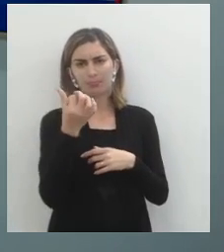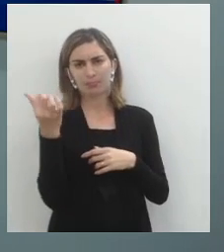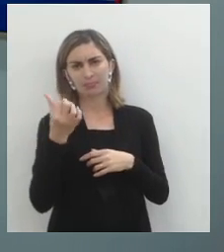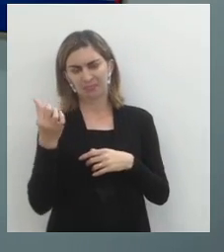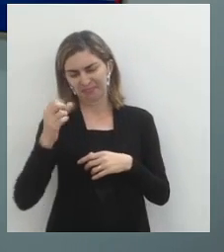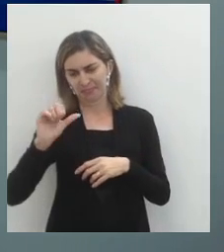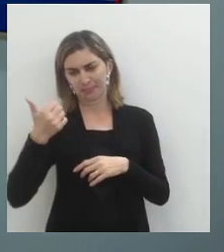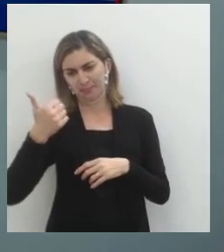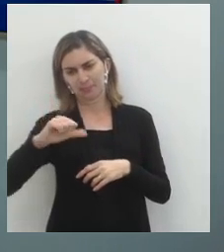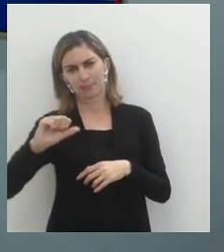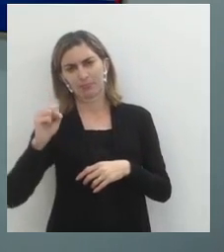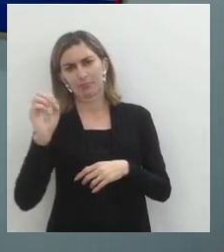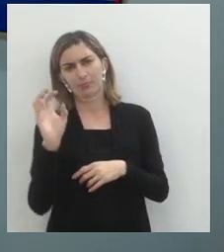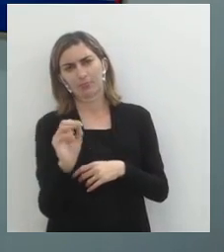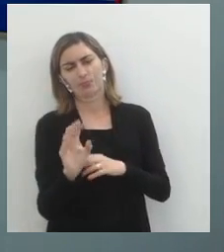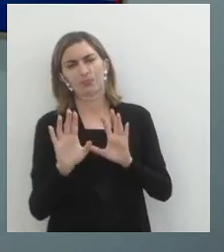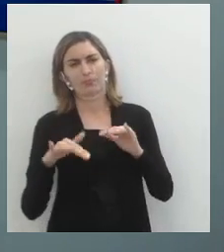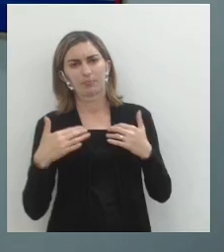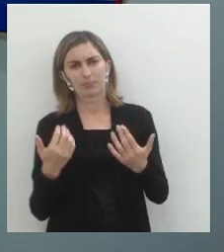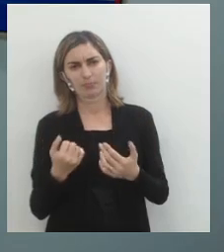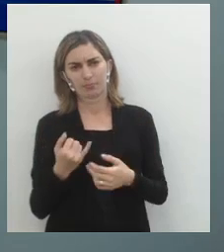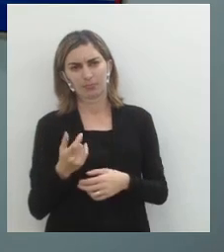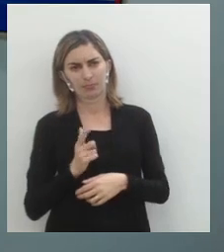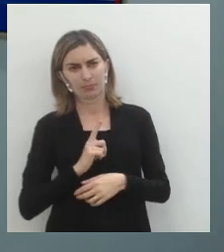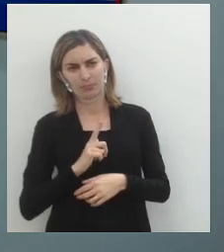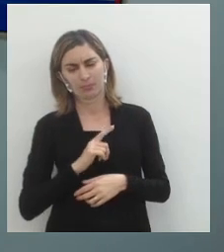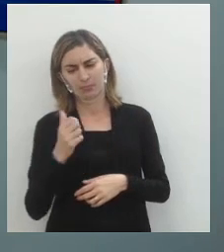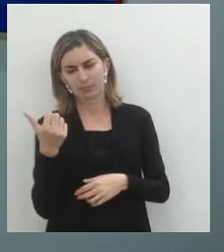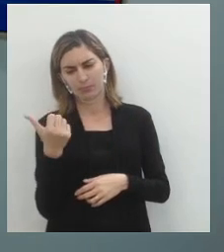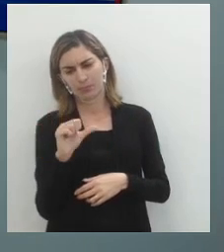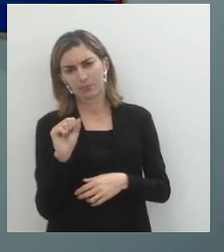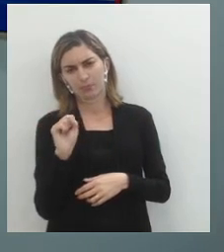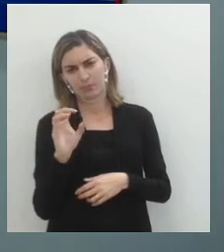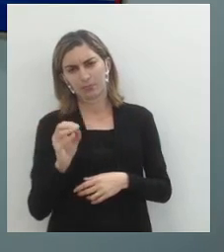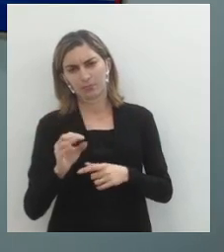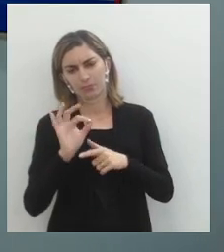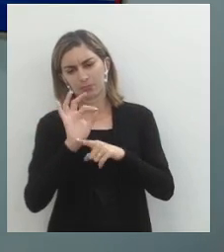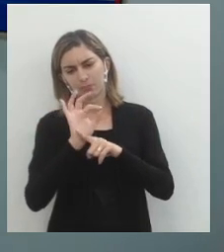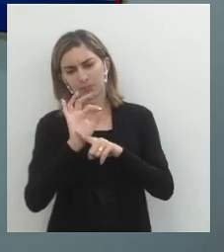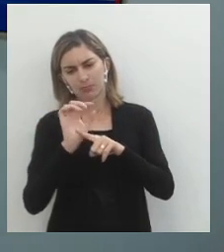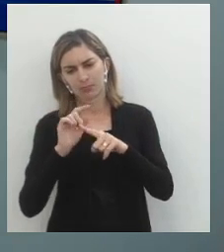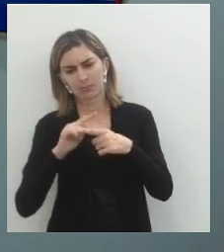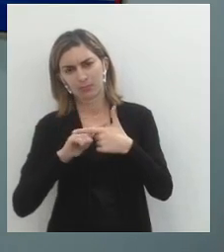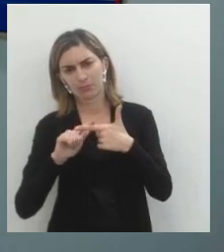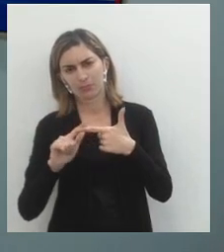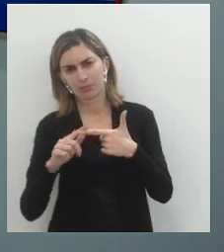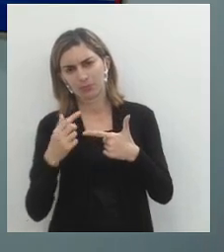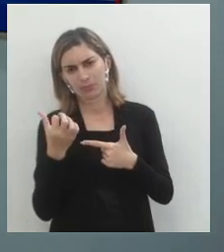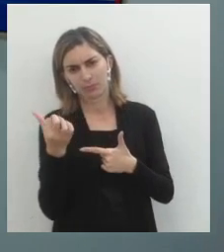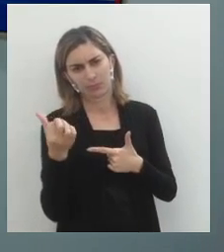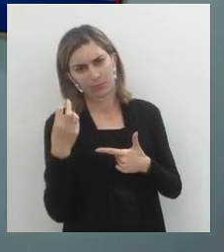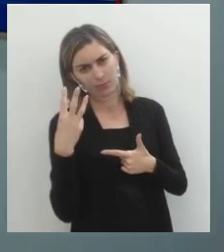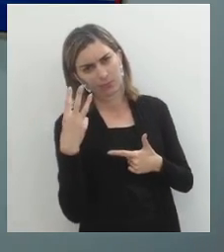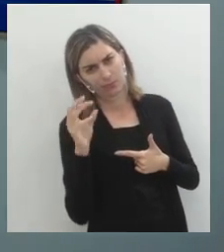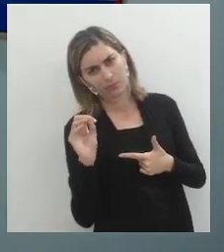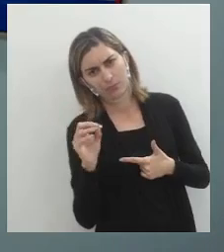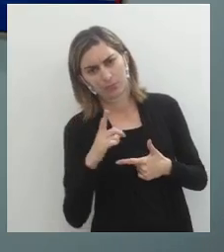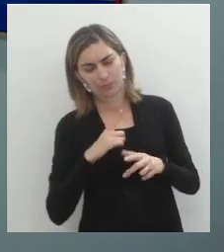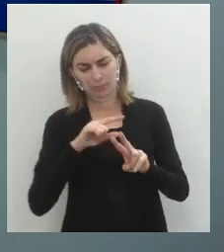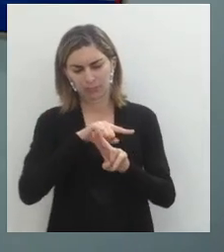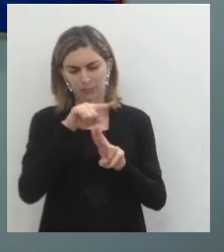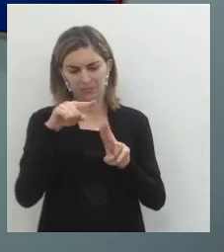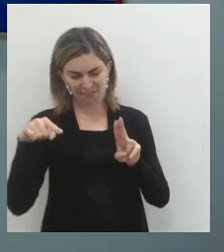de 180. Então, se eu tenho 180 dividido por 6 dá 30, então eu tenho